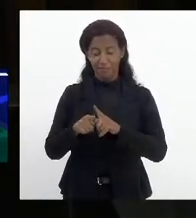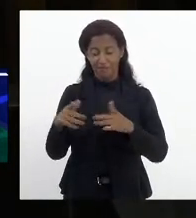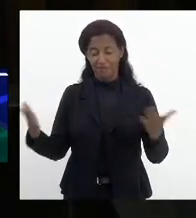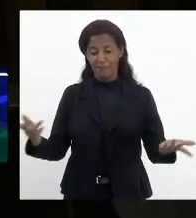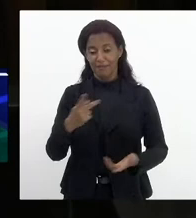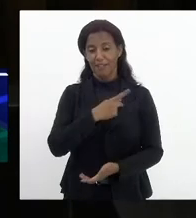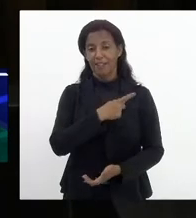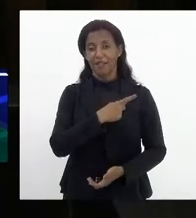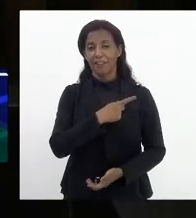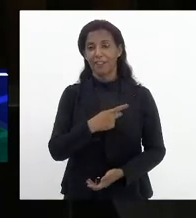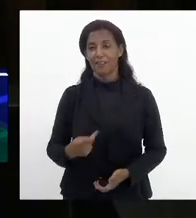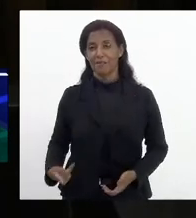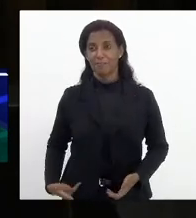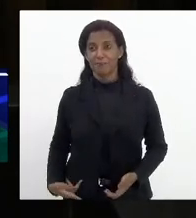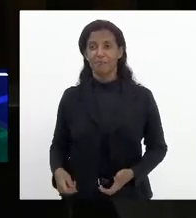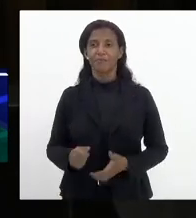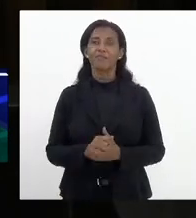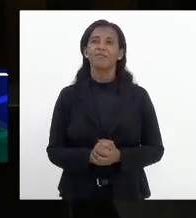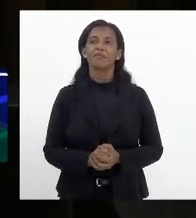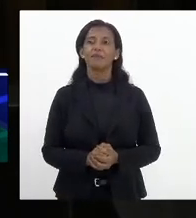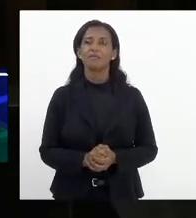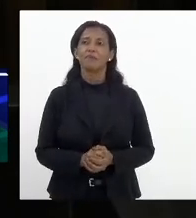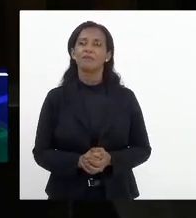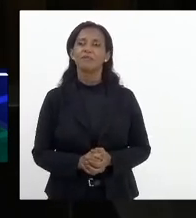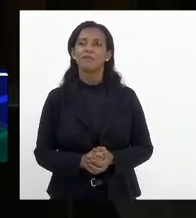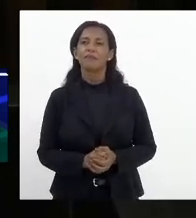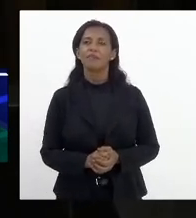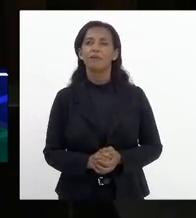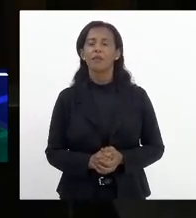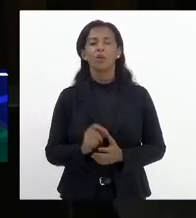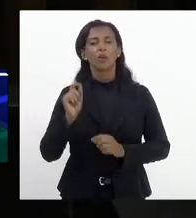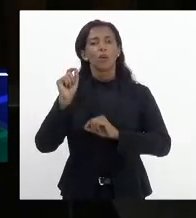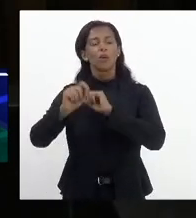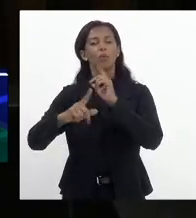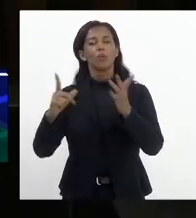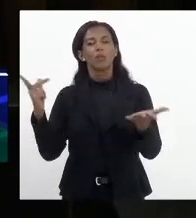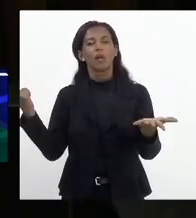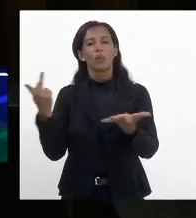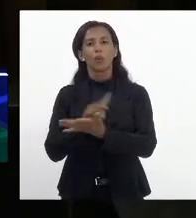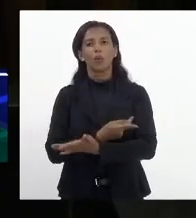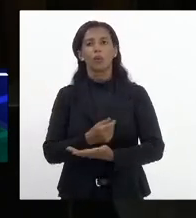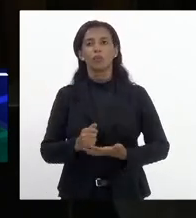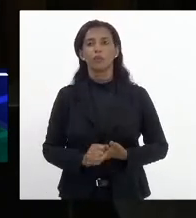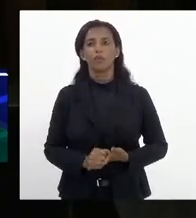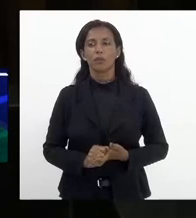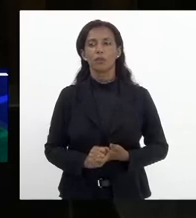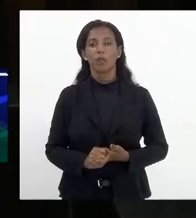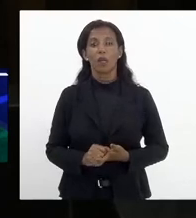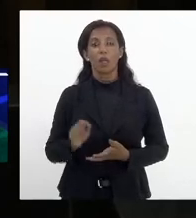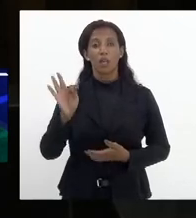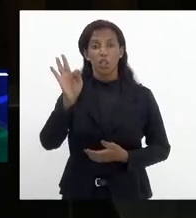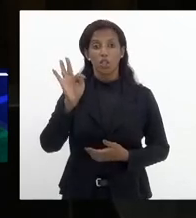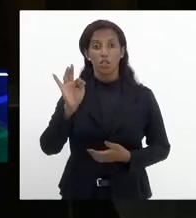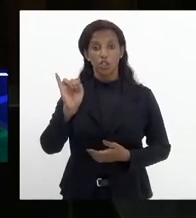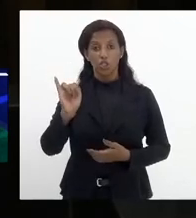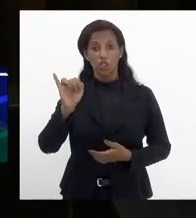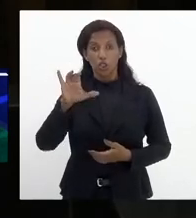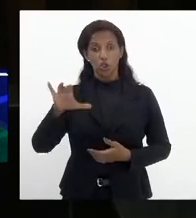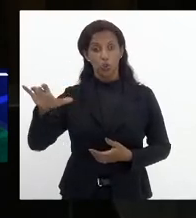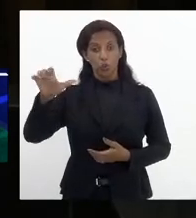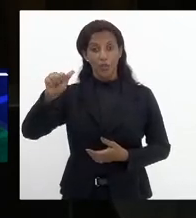de fazer um comentário aqui sobre o que tem acontecido na região da Tijuca, nosso